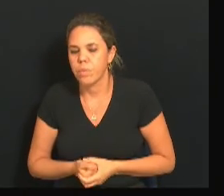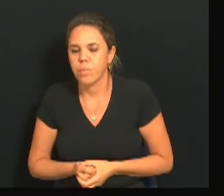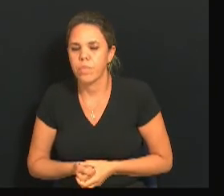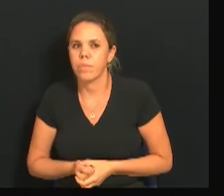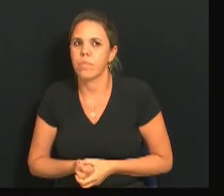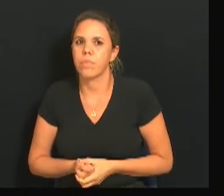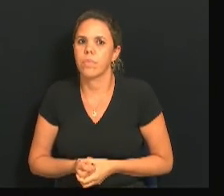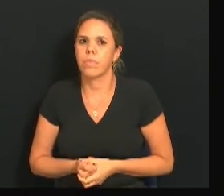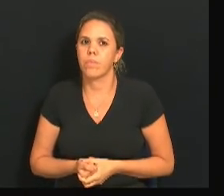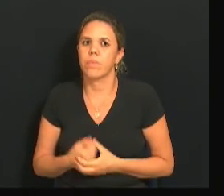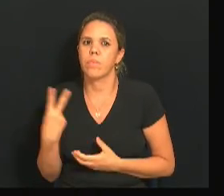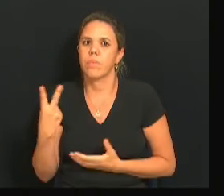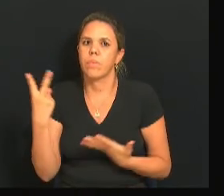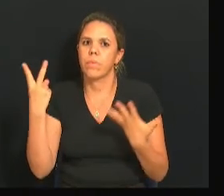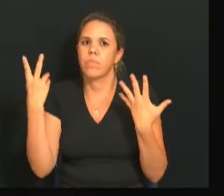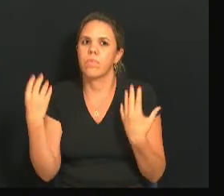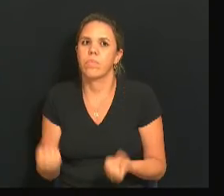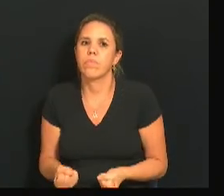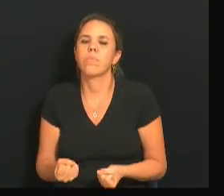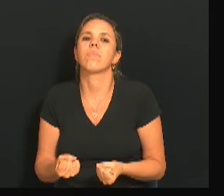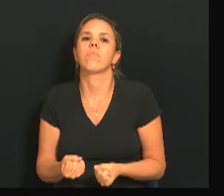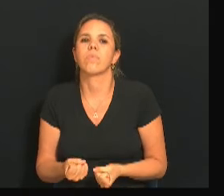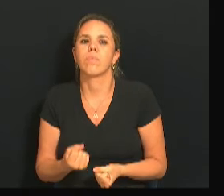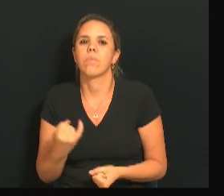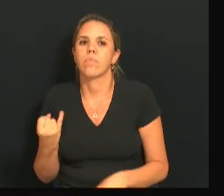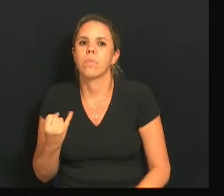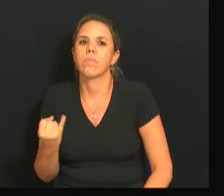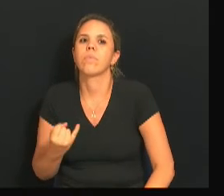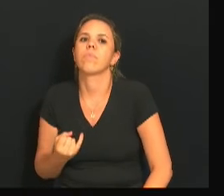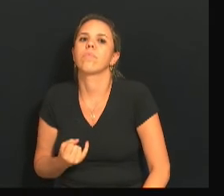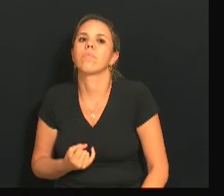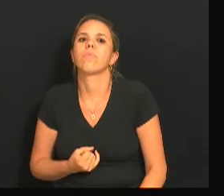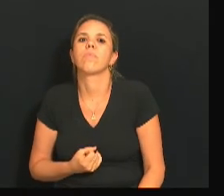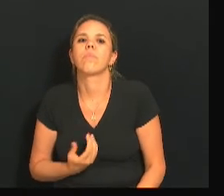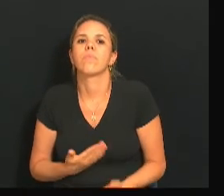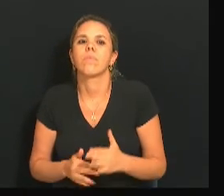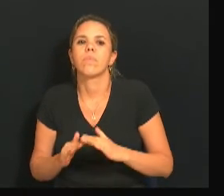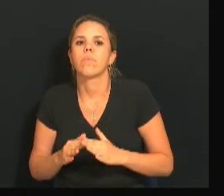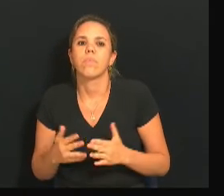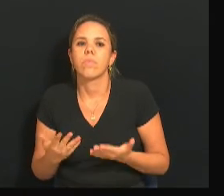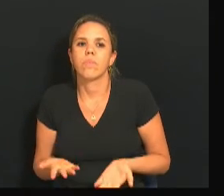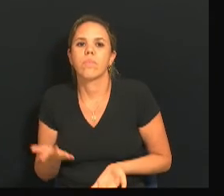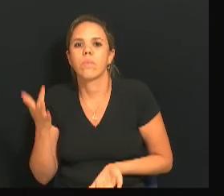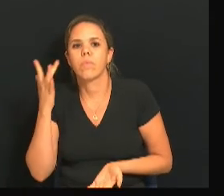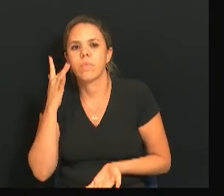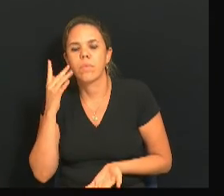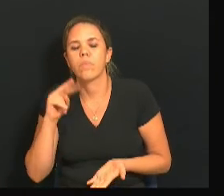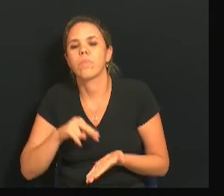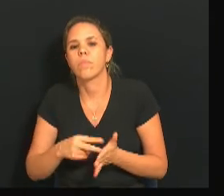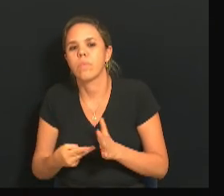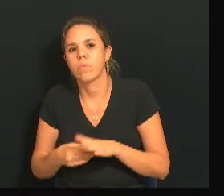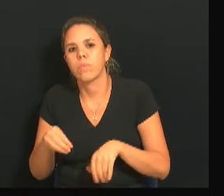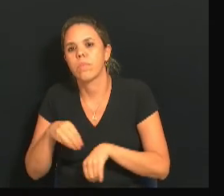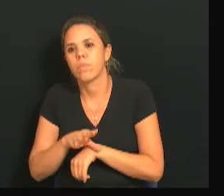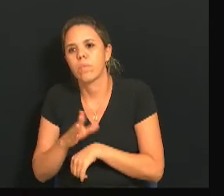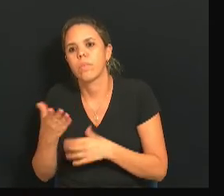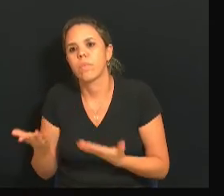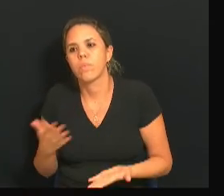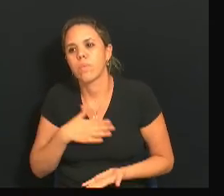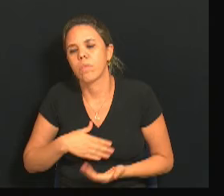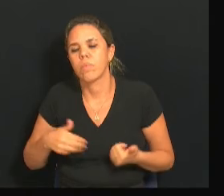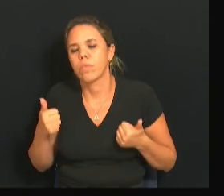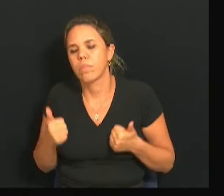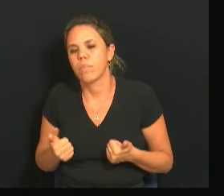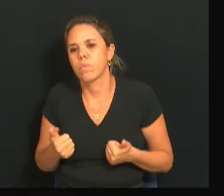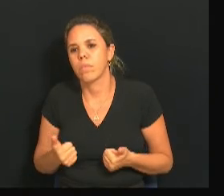o reconhecimento dessa essência, né, da escola. E aí eu acho que nós traduzimos isso. Então, fiquei satisfeito aí